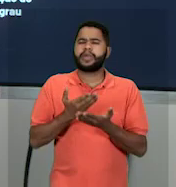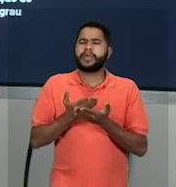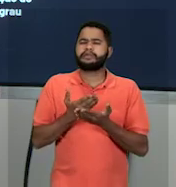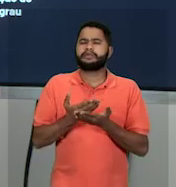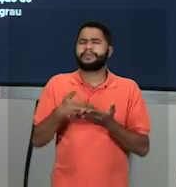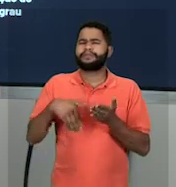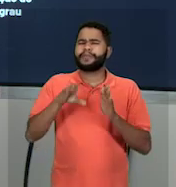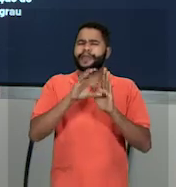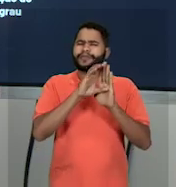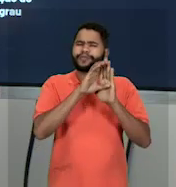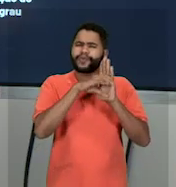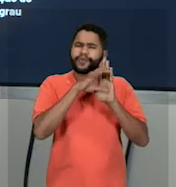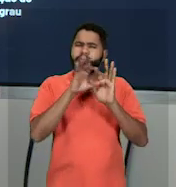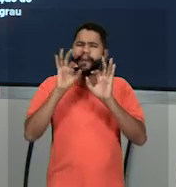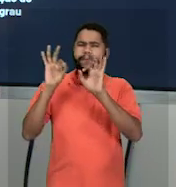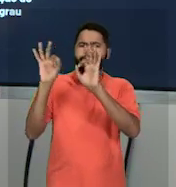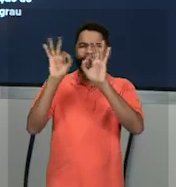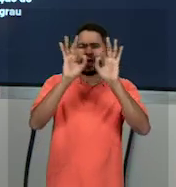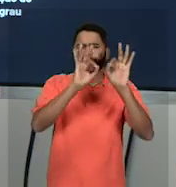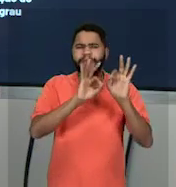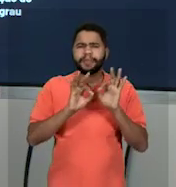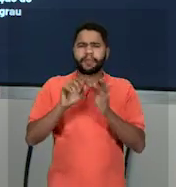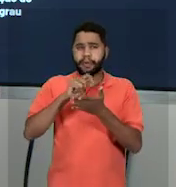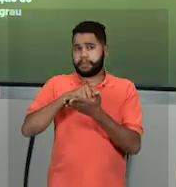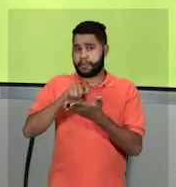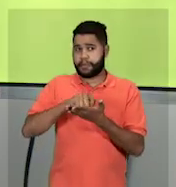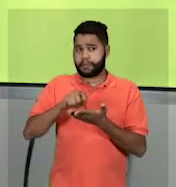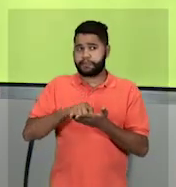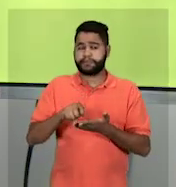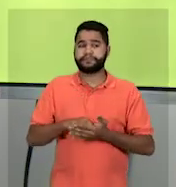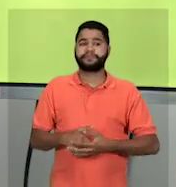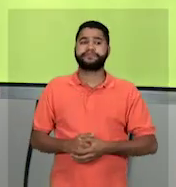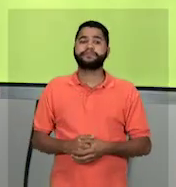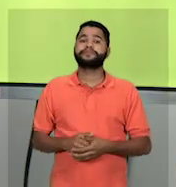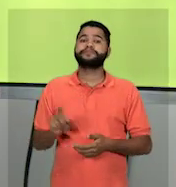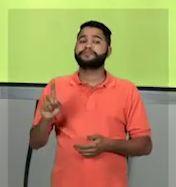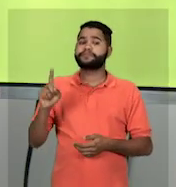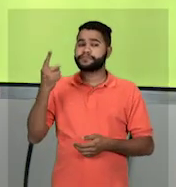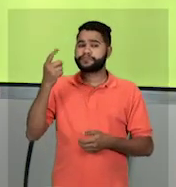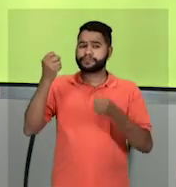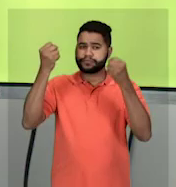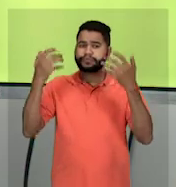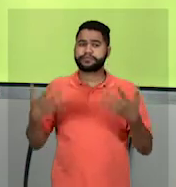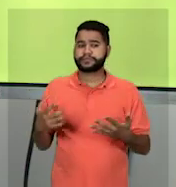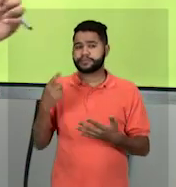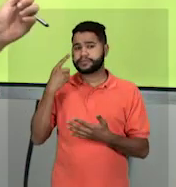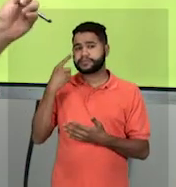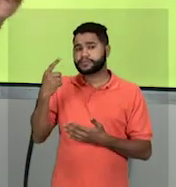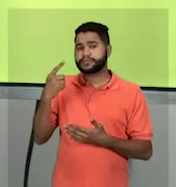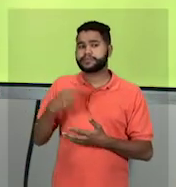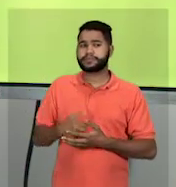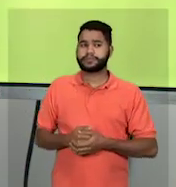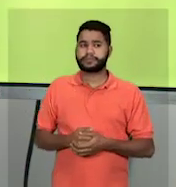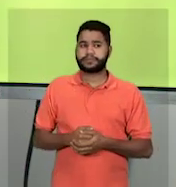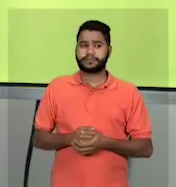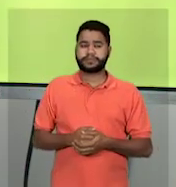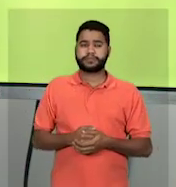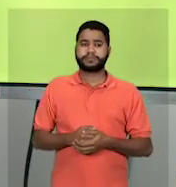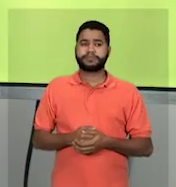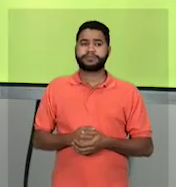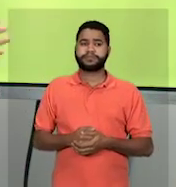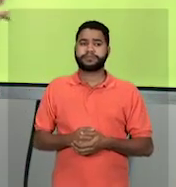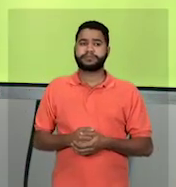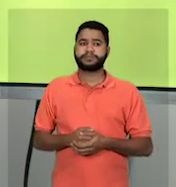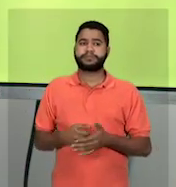sala é muito conceitual Então organizei tudo para você anotar no seu caderno tá ó primeiro a definição que a gente vai te ver é que foi